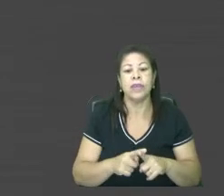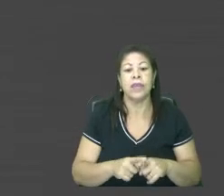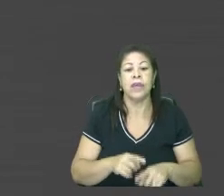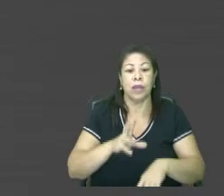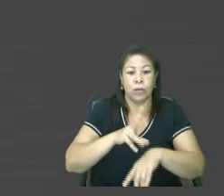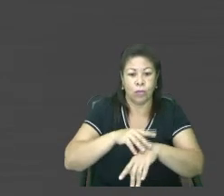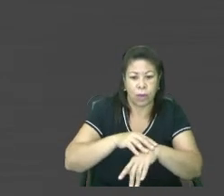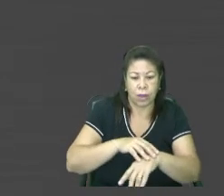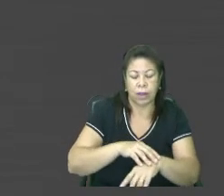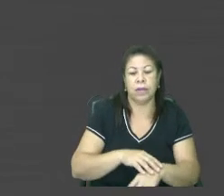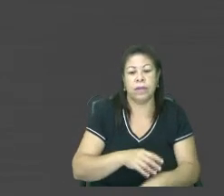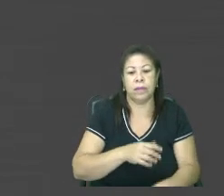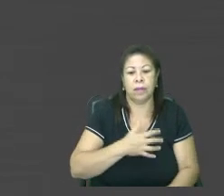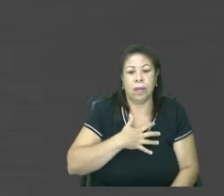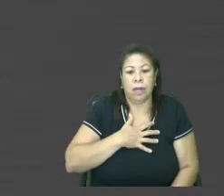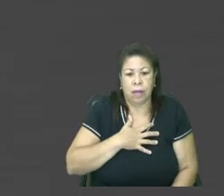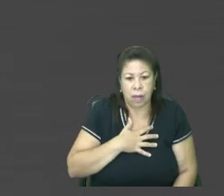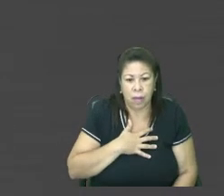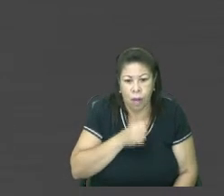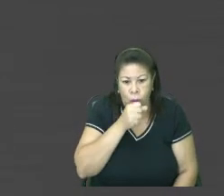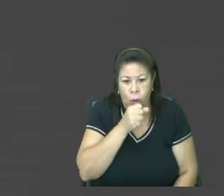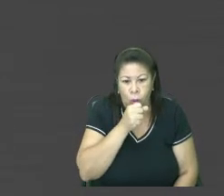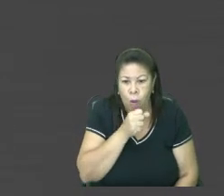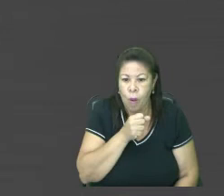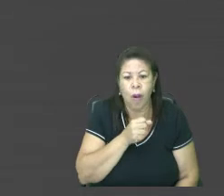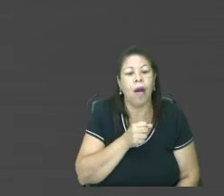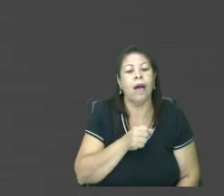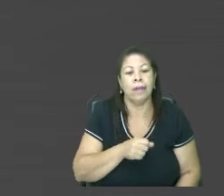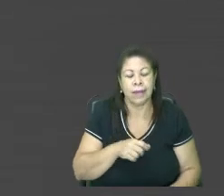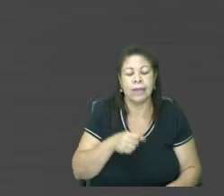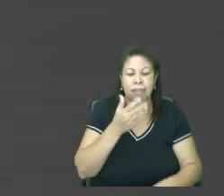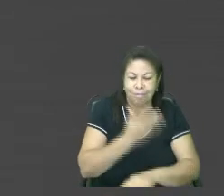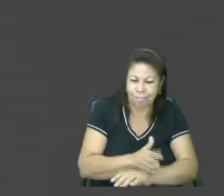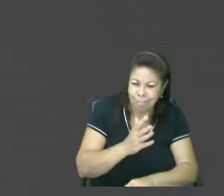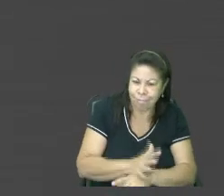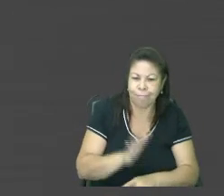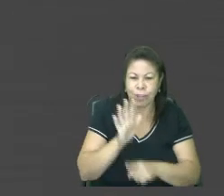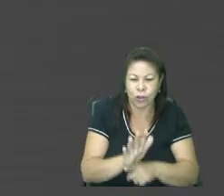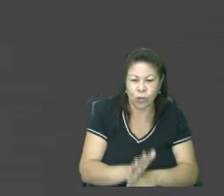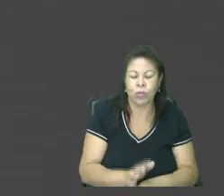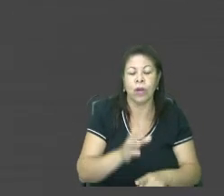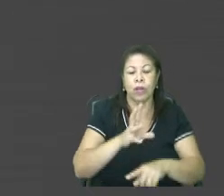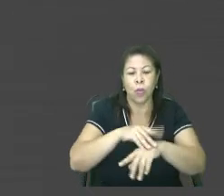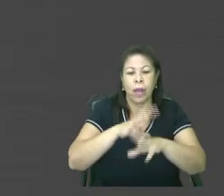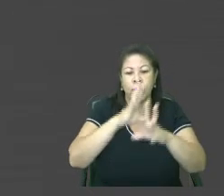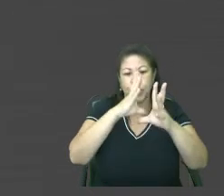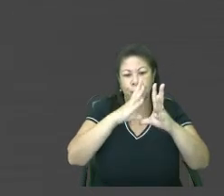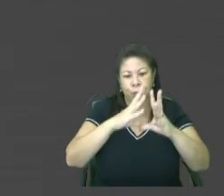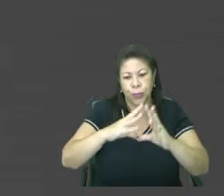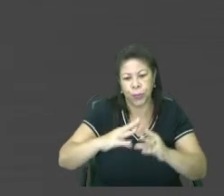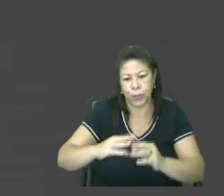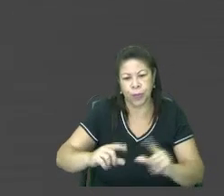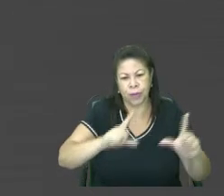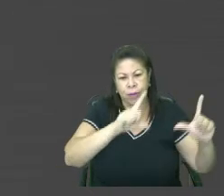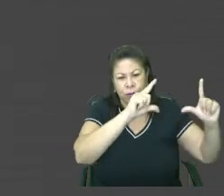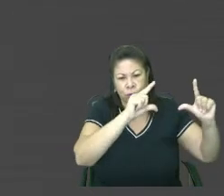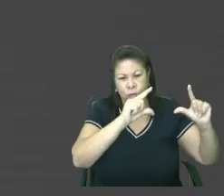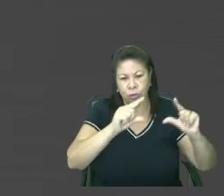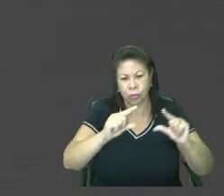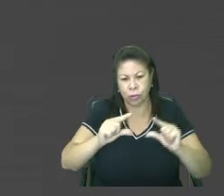a gente realizou 85%, né, de cura dos nossos pacientes, é um indicador bem